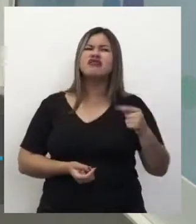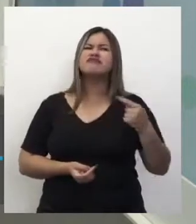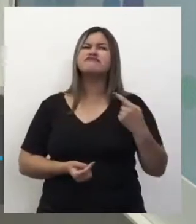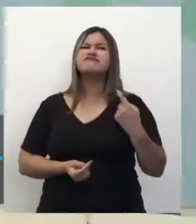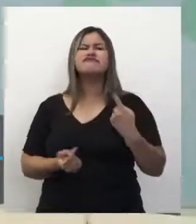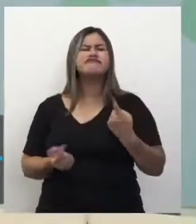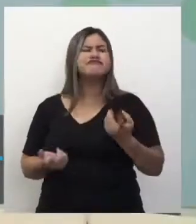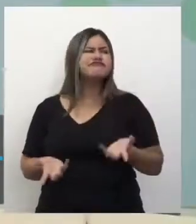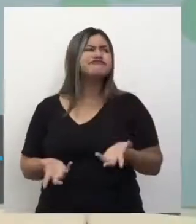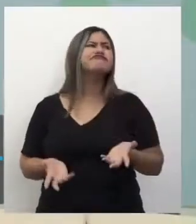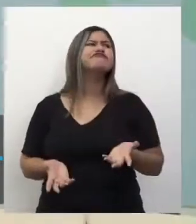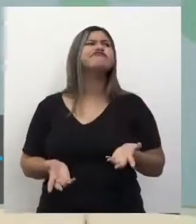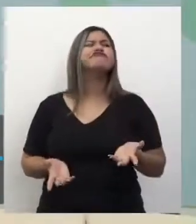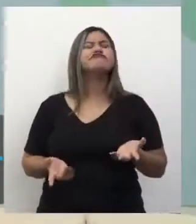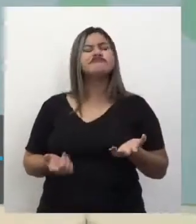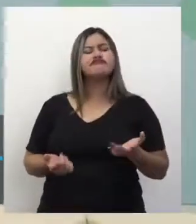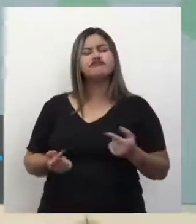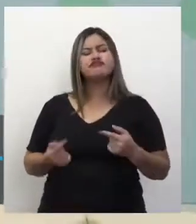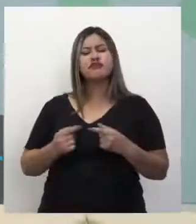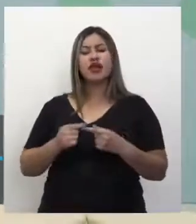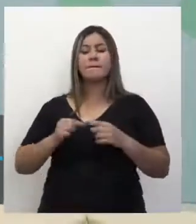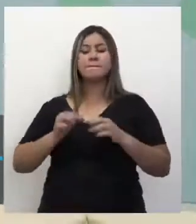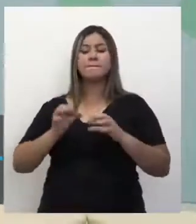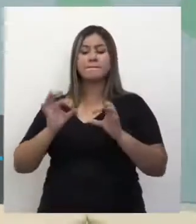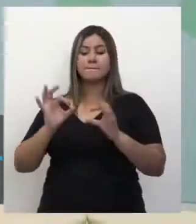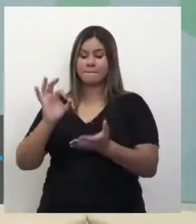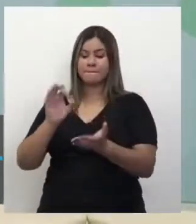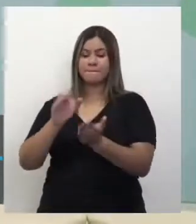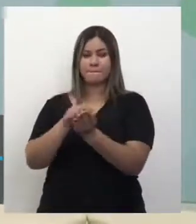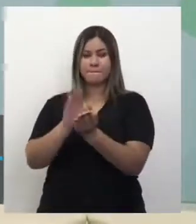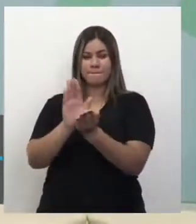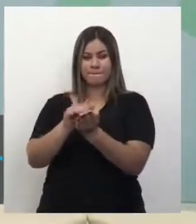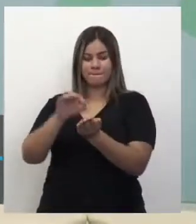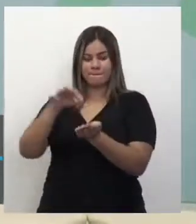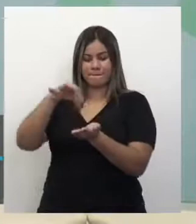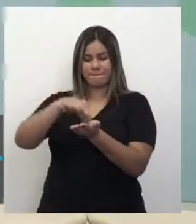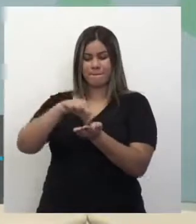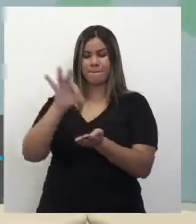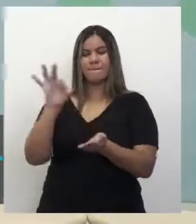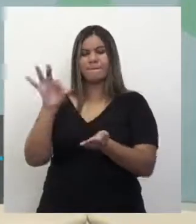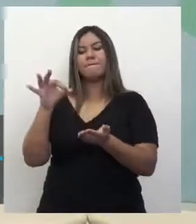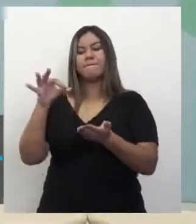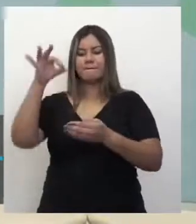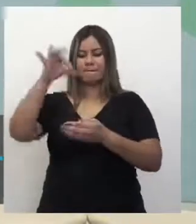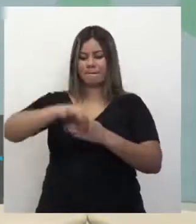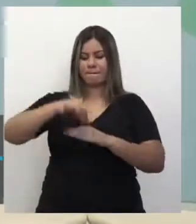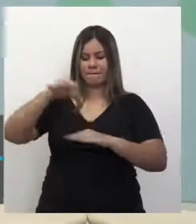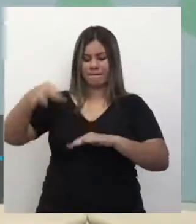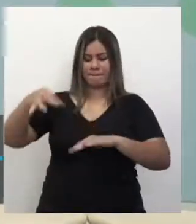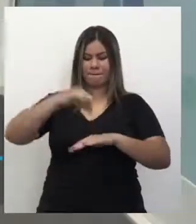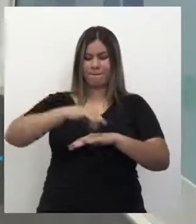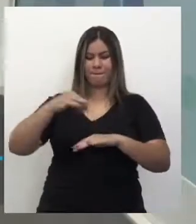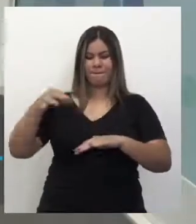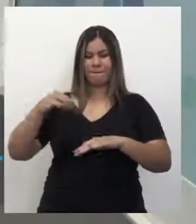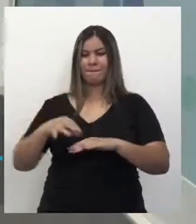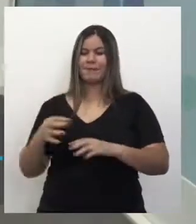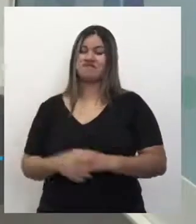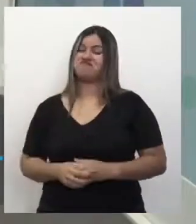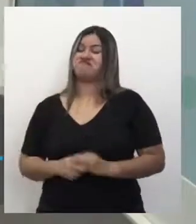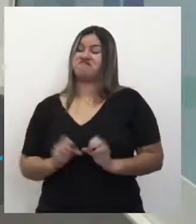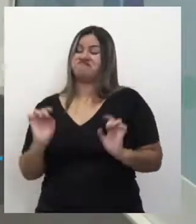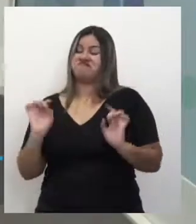marchetaria colocando até madrepérola. Chique. Né? Você coloca madrepérola, assim, usa muito, né? Olha Bacana. o que a